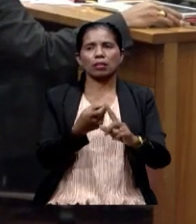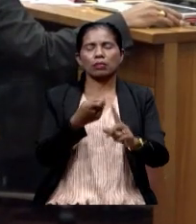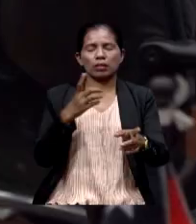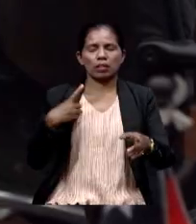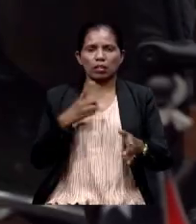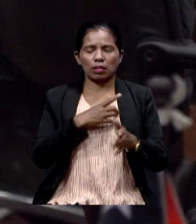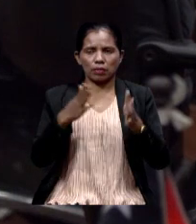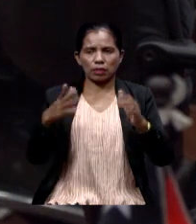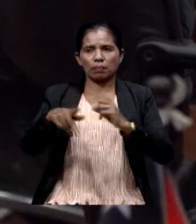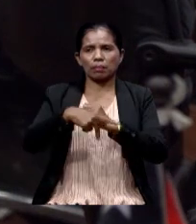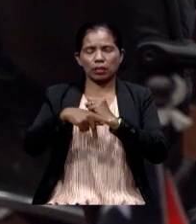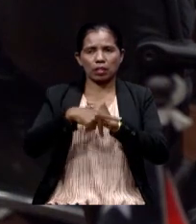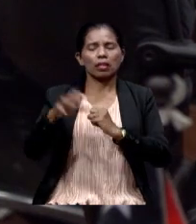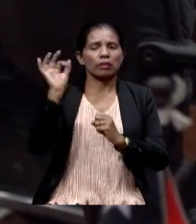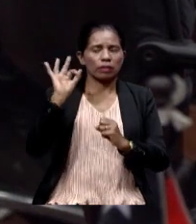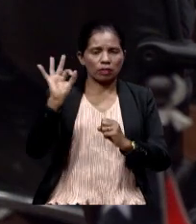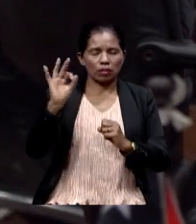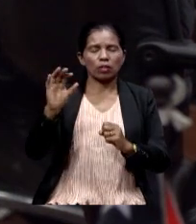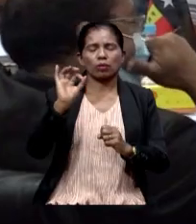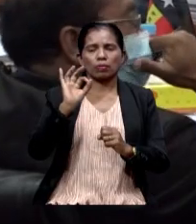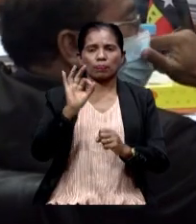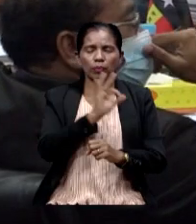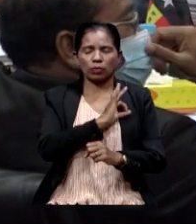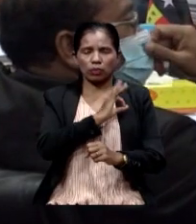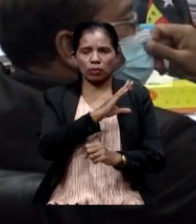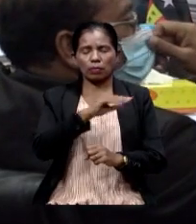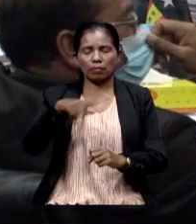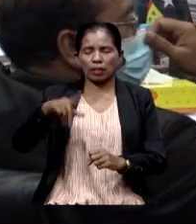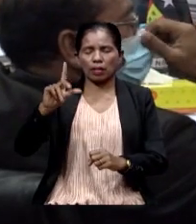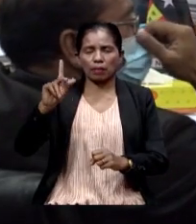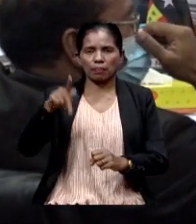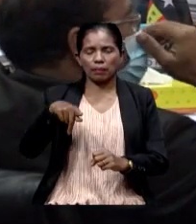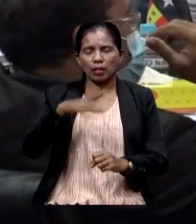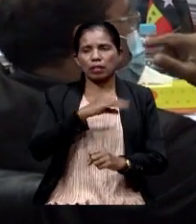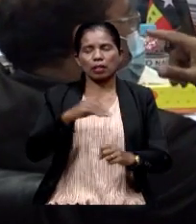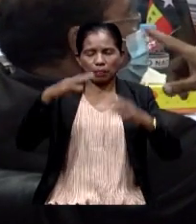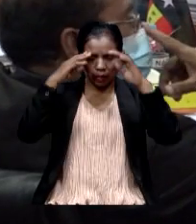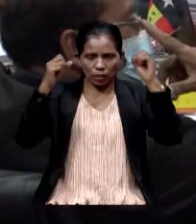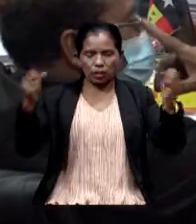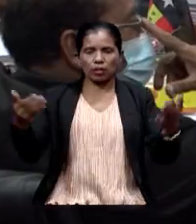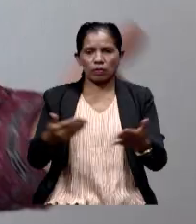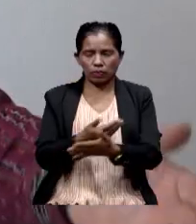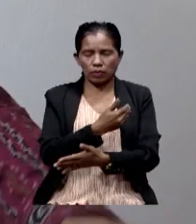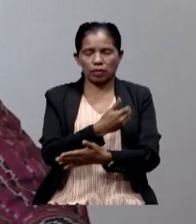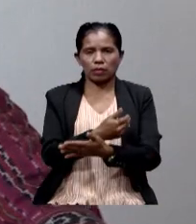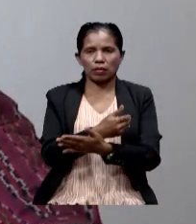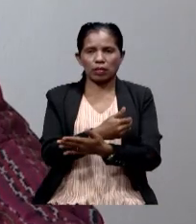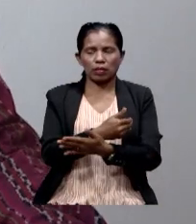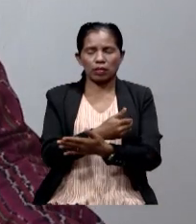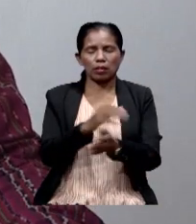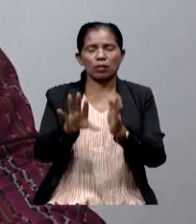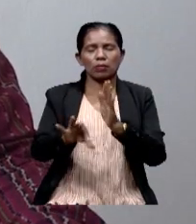deputado Cira Bancada Fretilin, junto Hope LP, a foi em Presidente da República Fon, nebe candidata Rusi